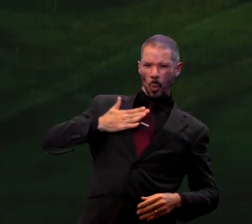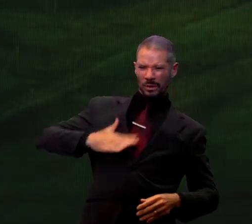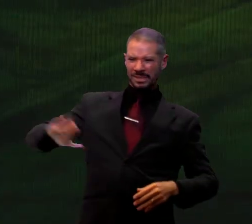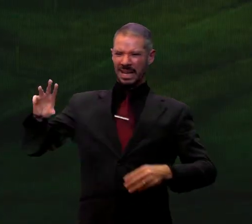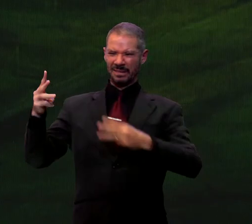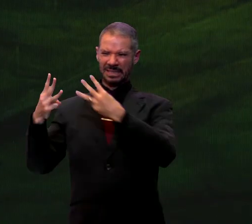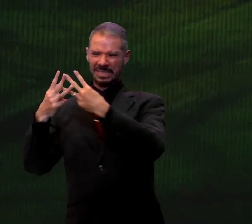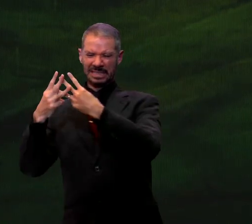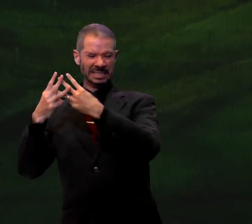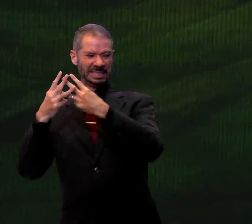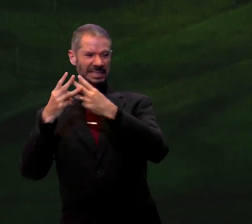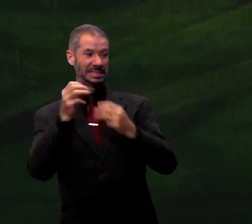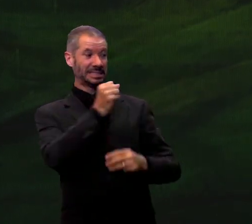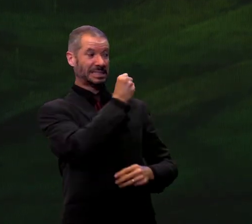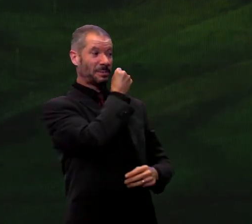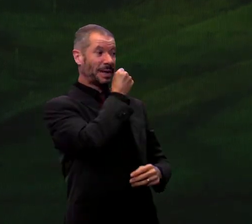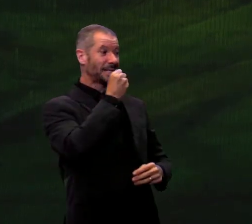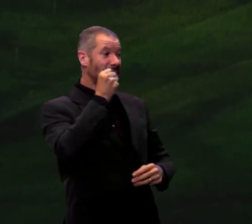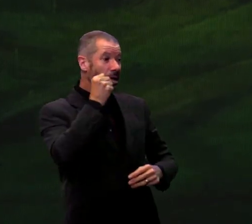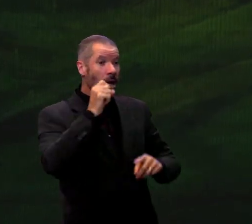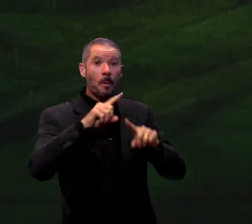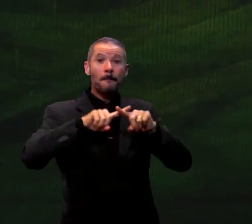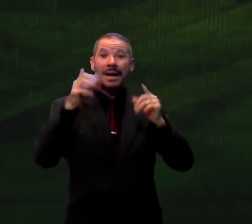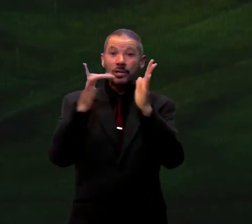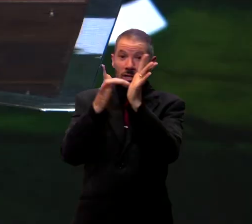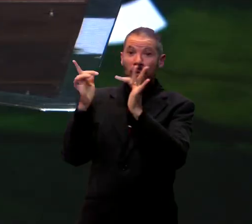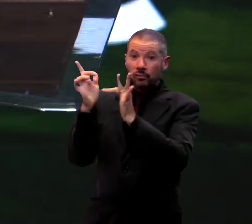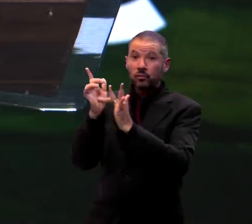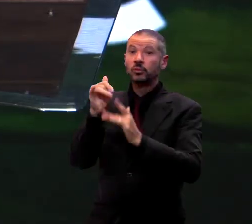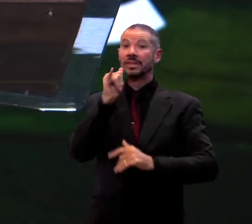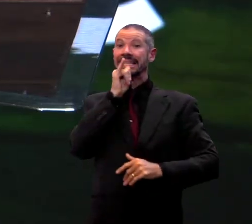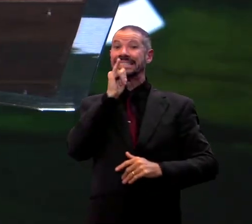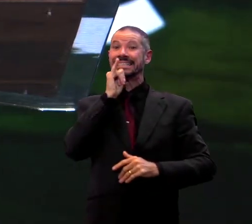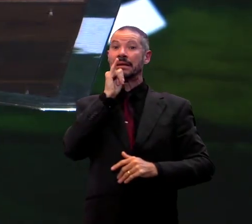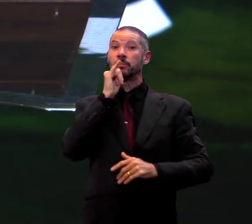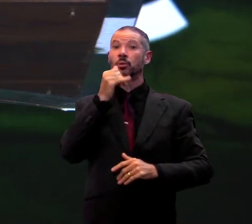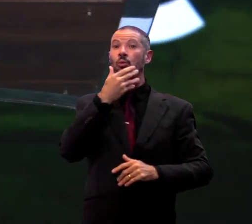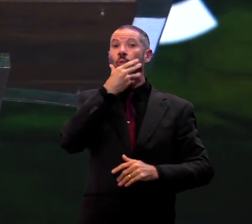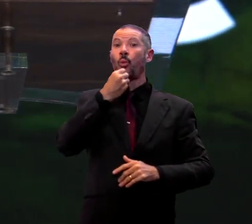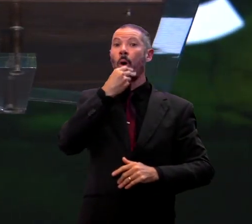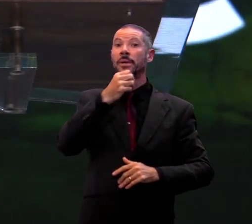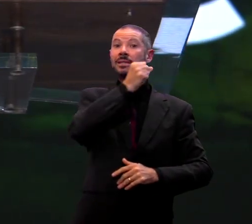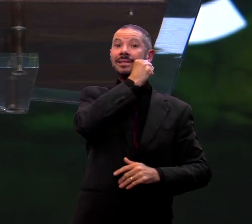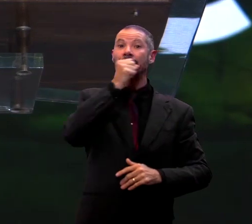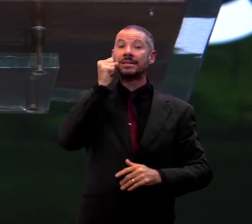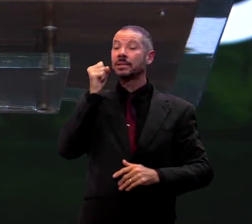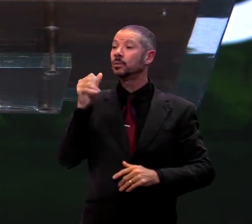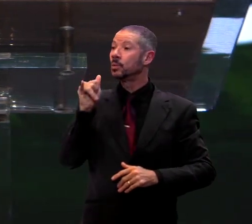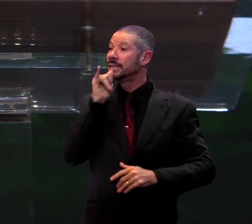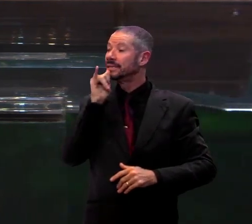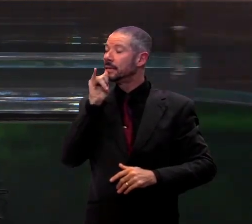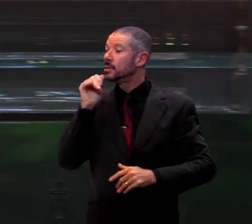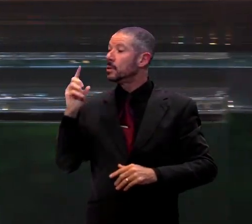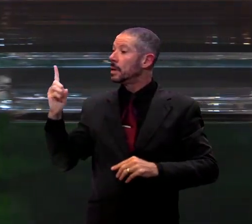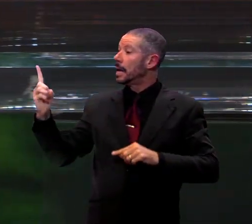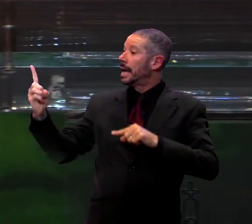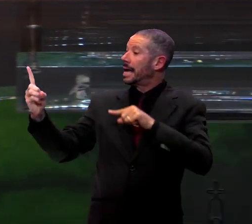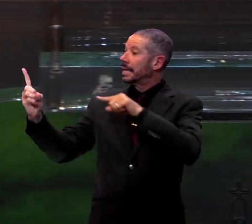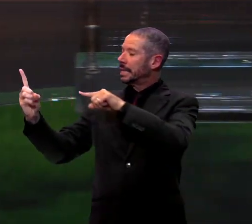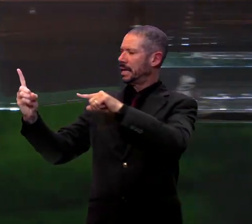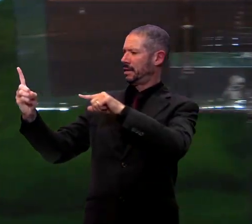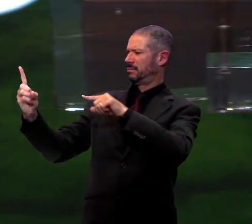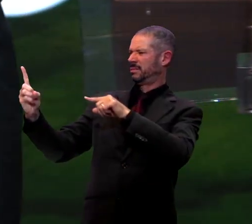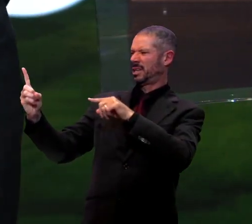mas Jesus inclui o samaritano na história, e ele diz: passou um samaritano, sabe aquele que você não